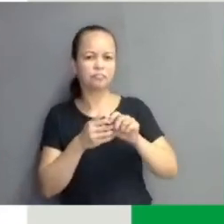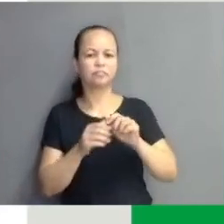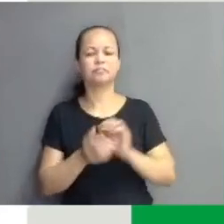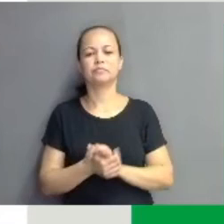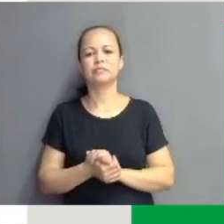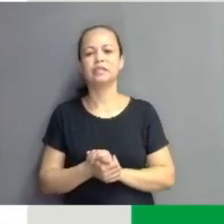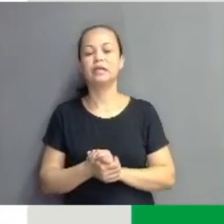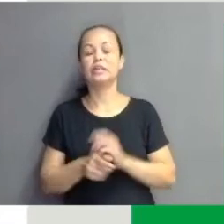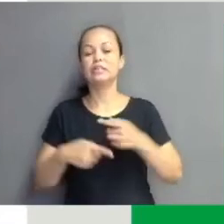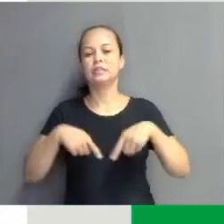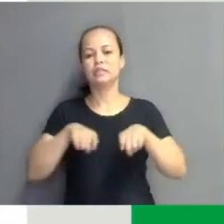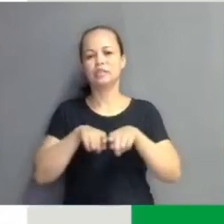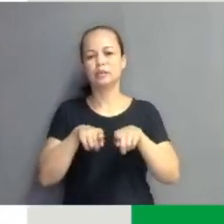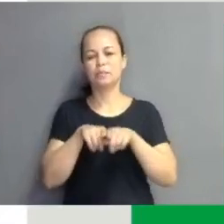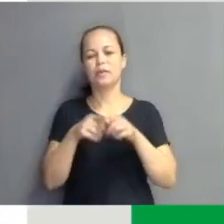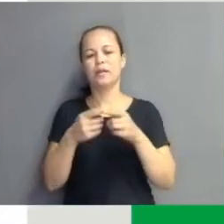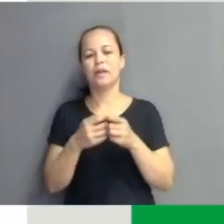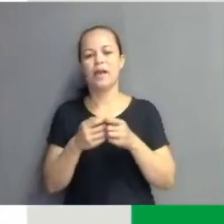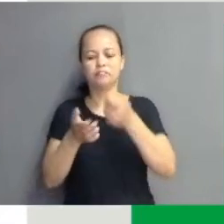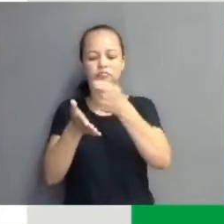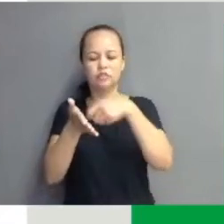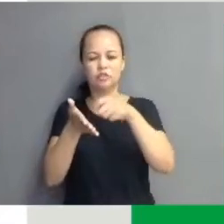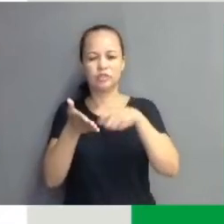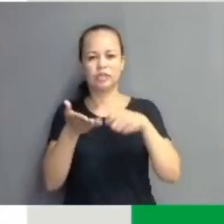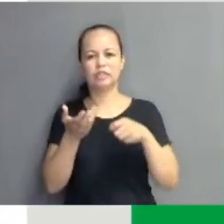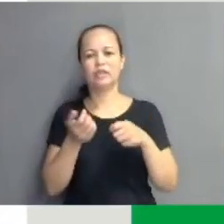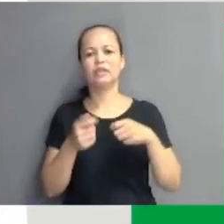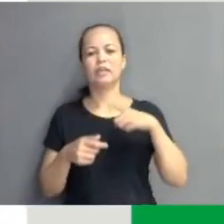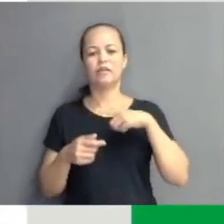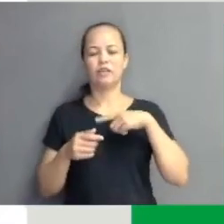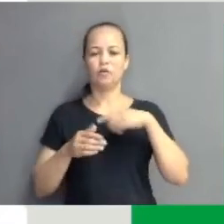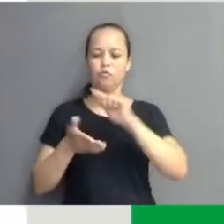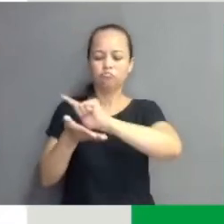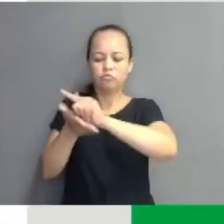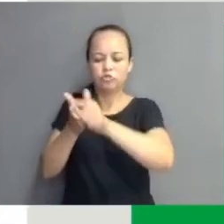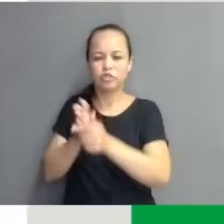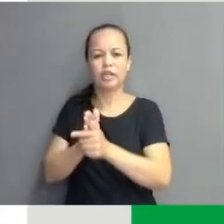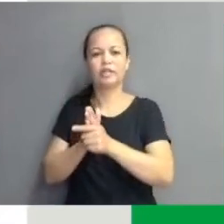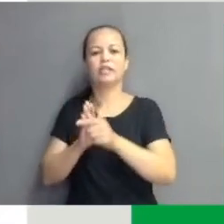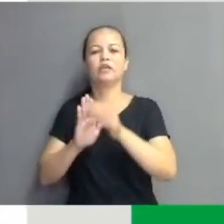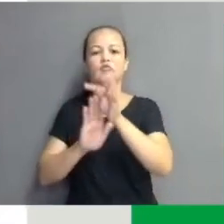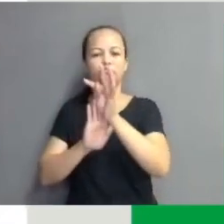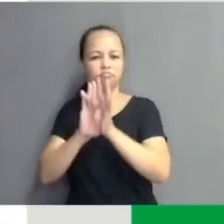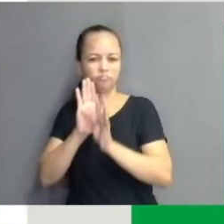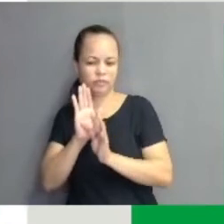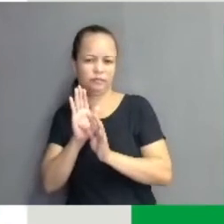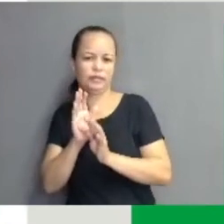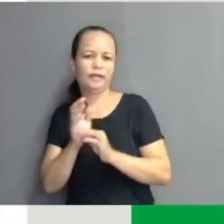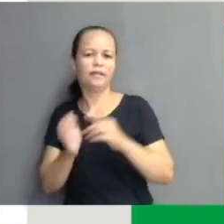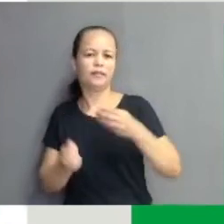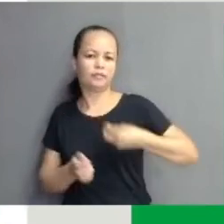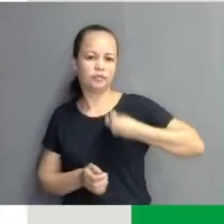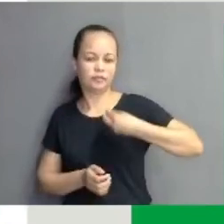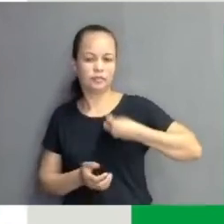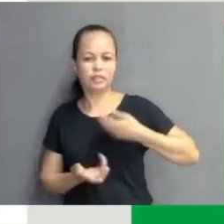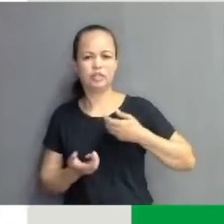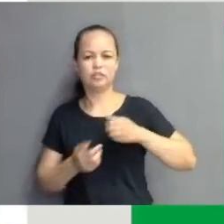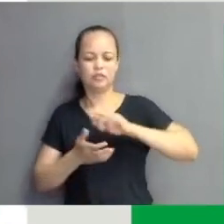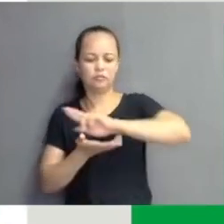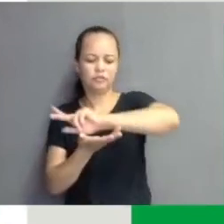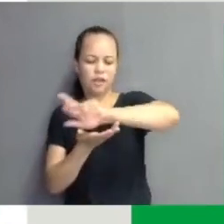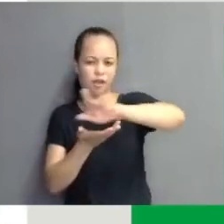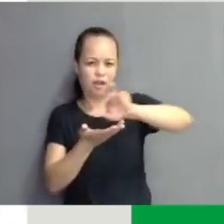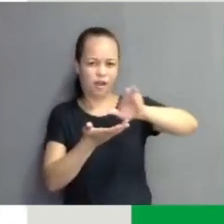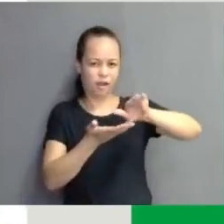escrita que tudo tem a ver com os gêneros textuais e que existe uma diversidade enorme